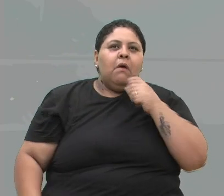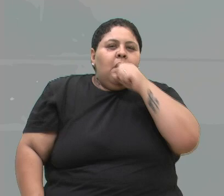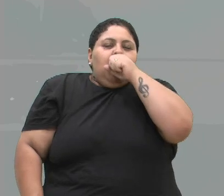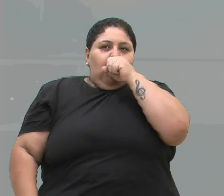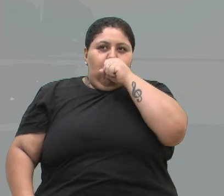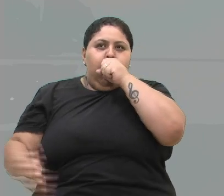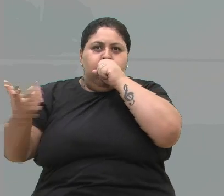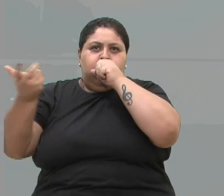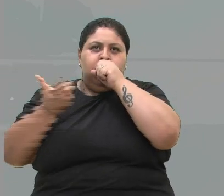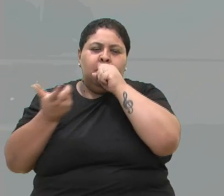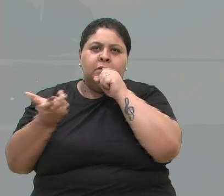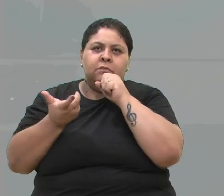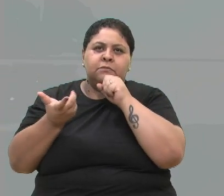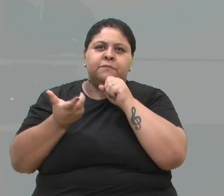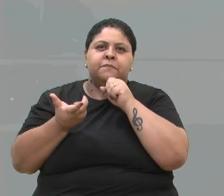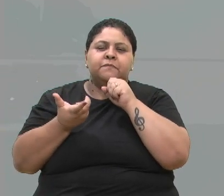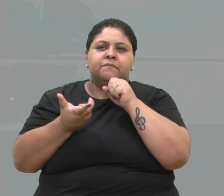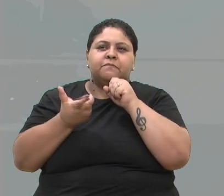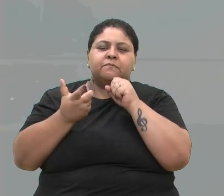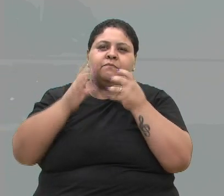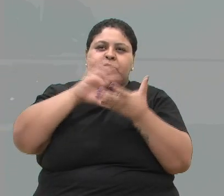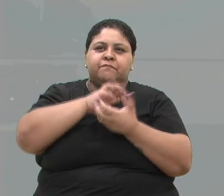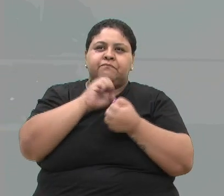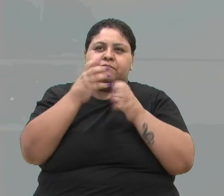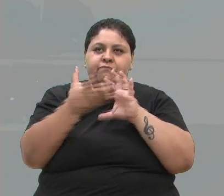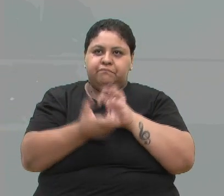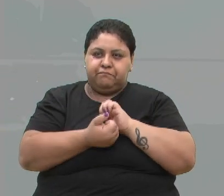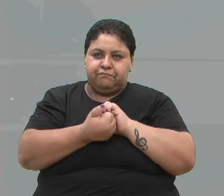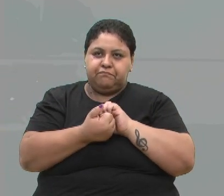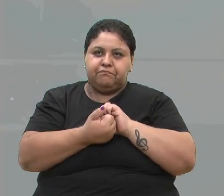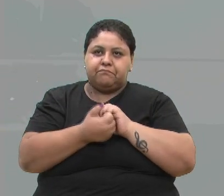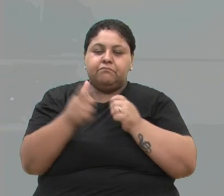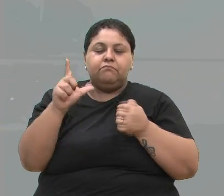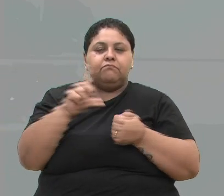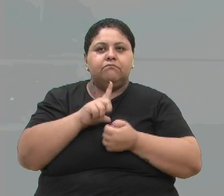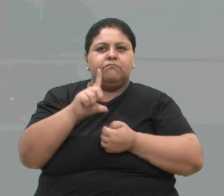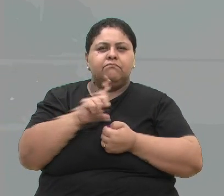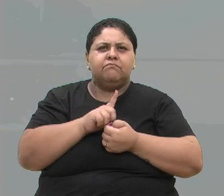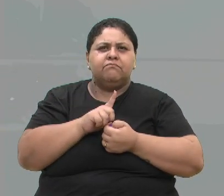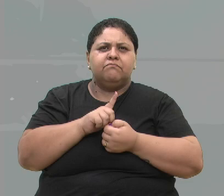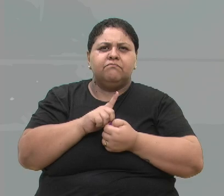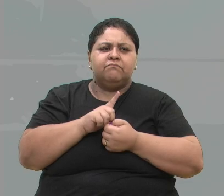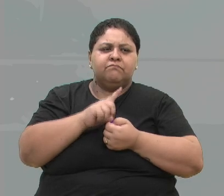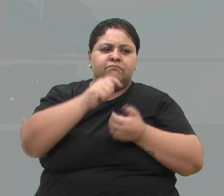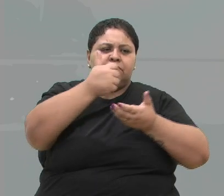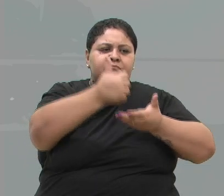dizer que a Feira de Artesanato aqui da Maesa, ela tem o